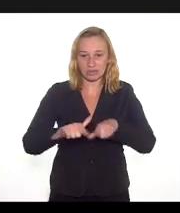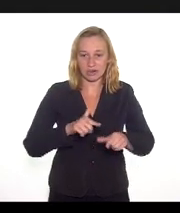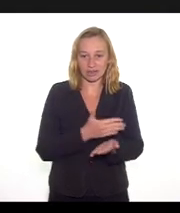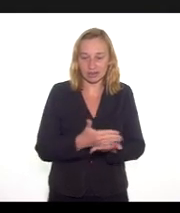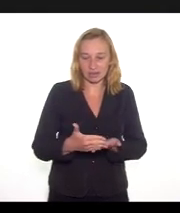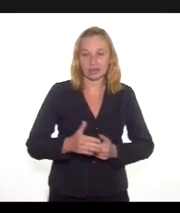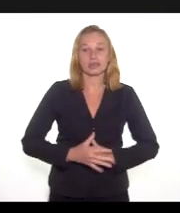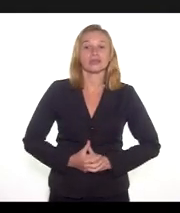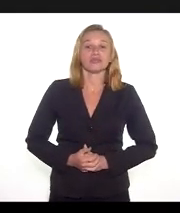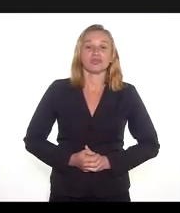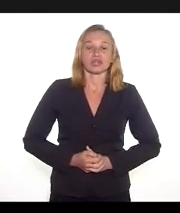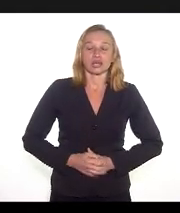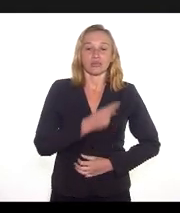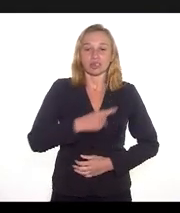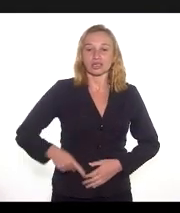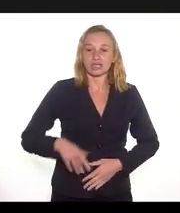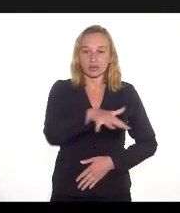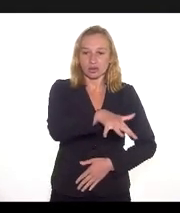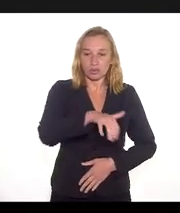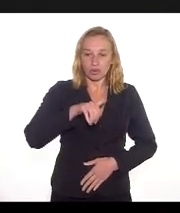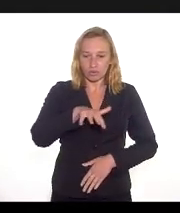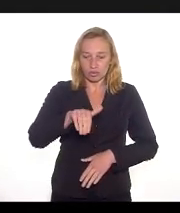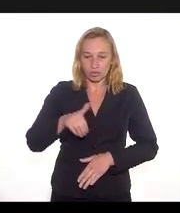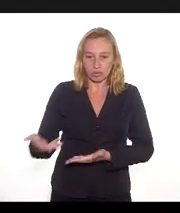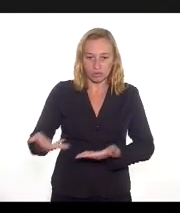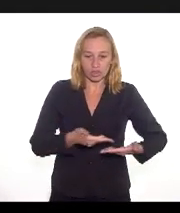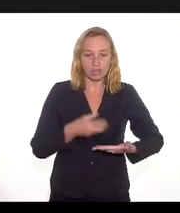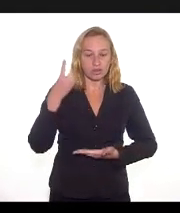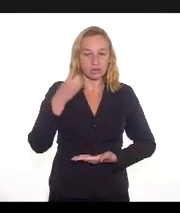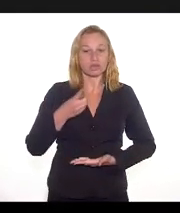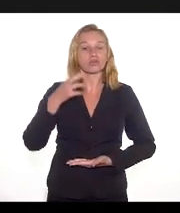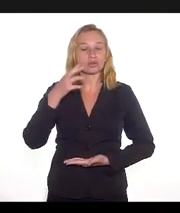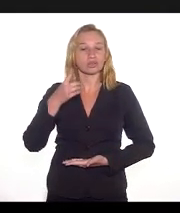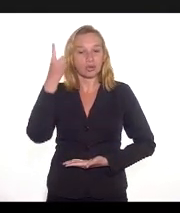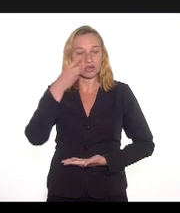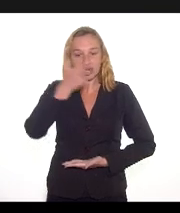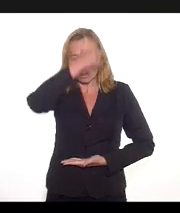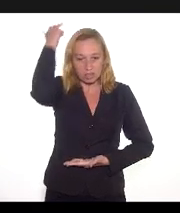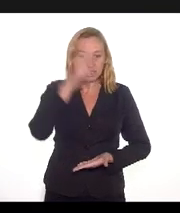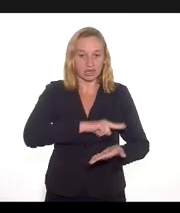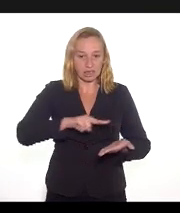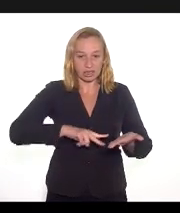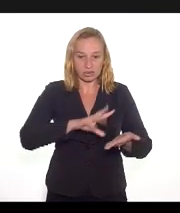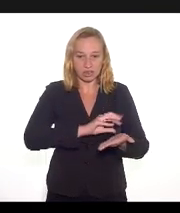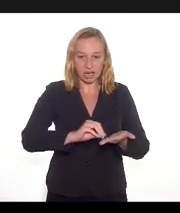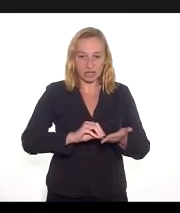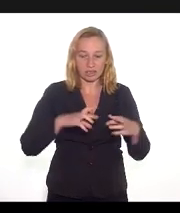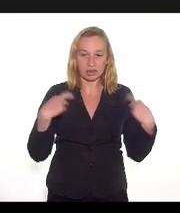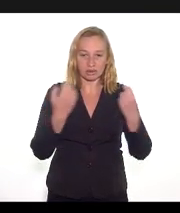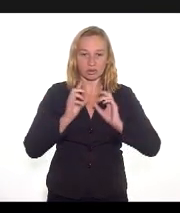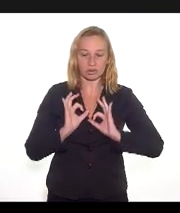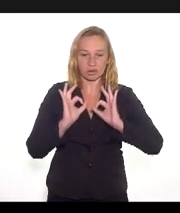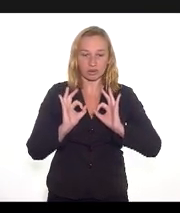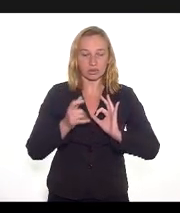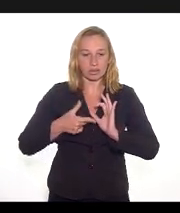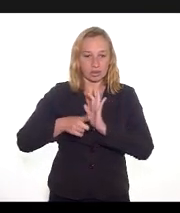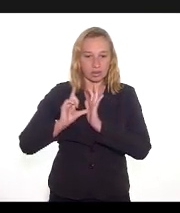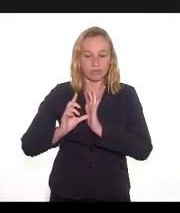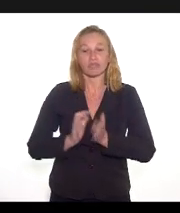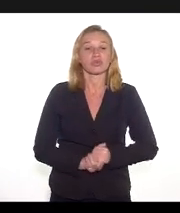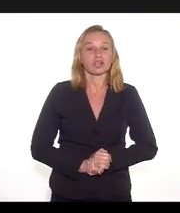Sessão, a presidência convoca, convida o senhor deputado Luiz Paulo para fazer a leitura da ata da sessão anterior.